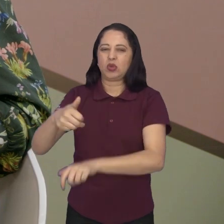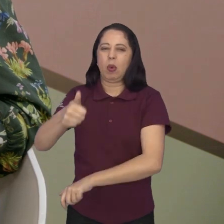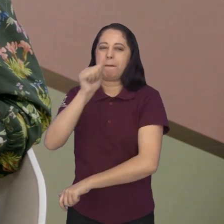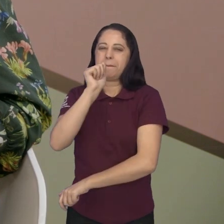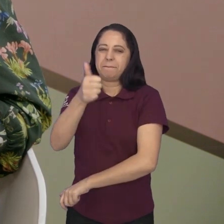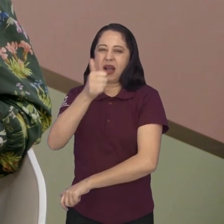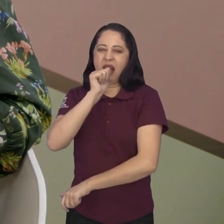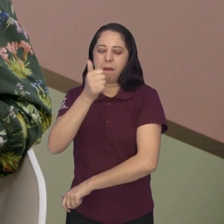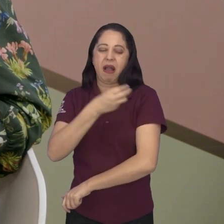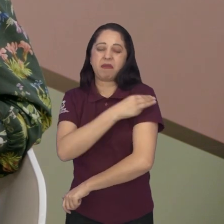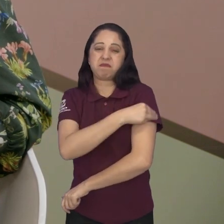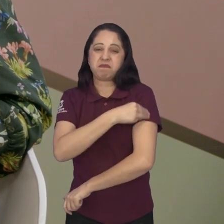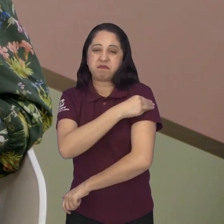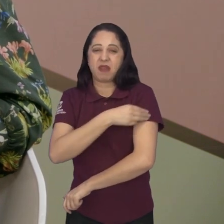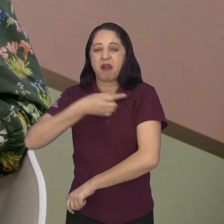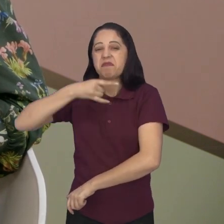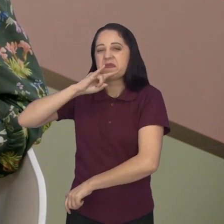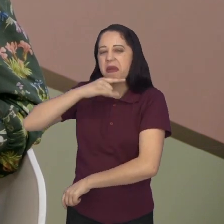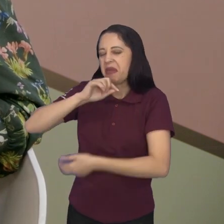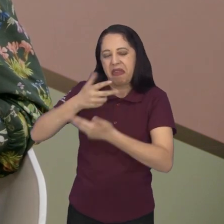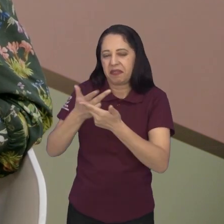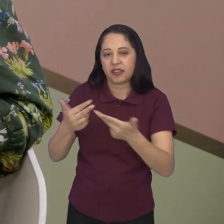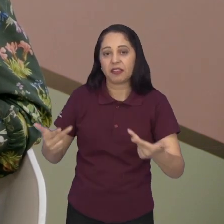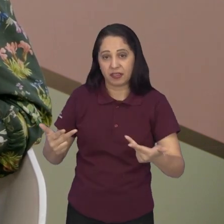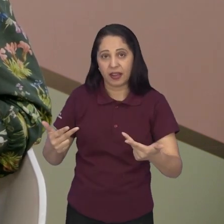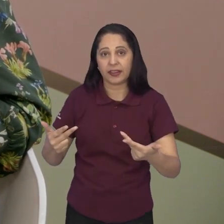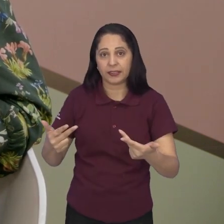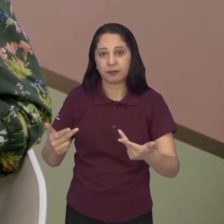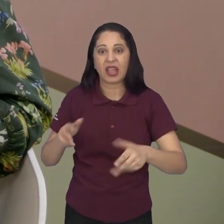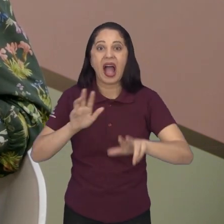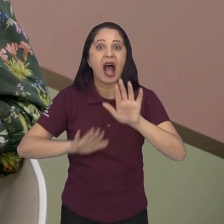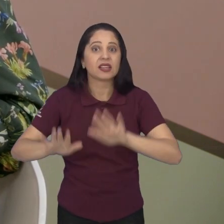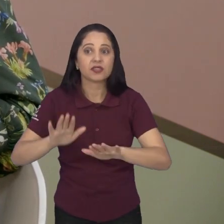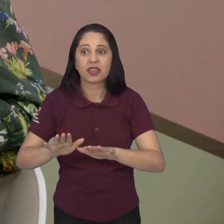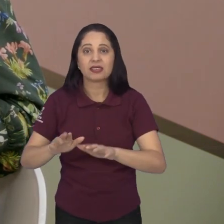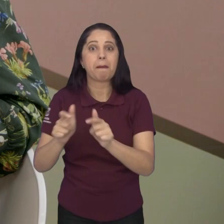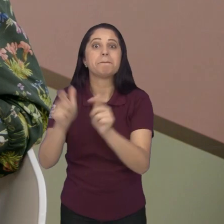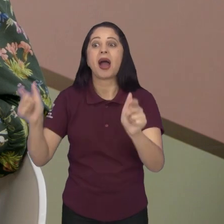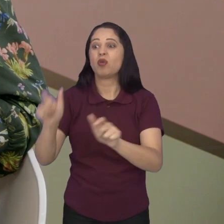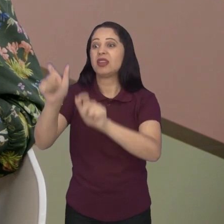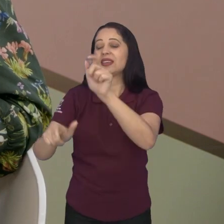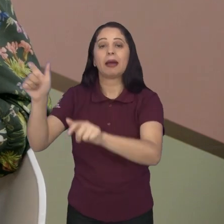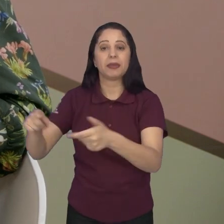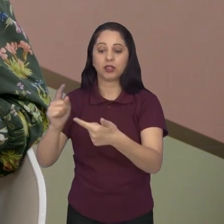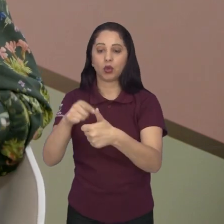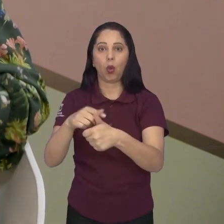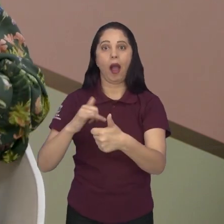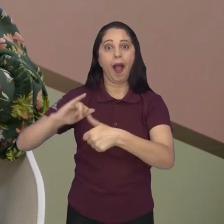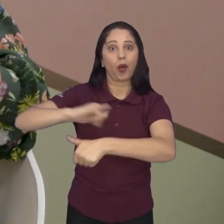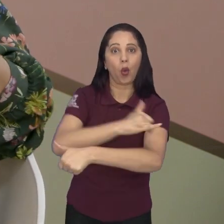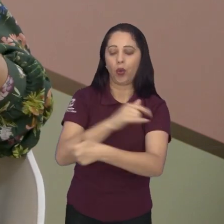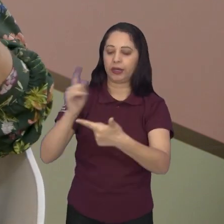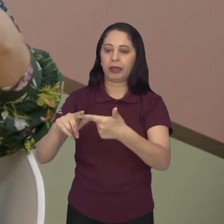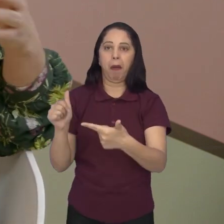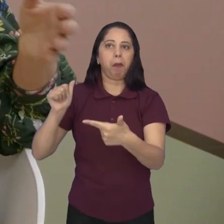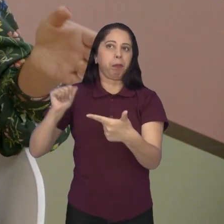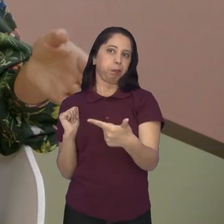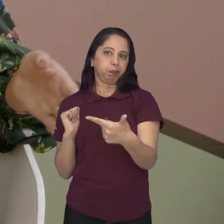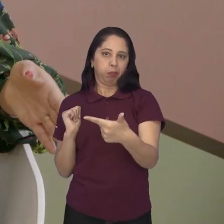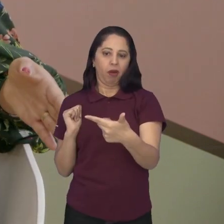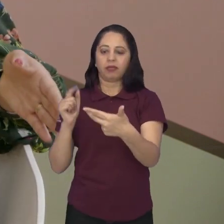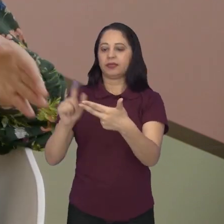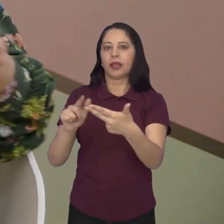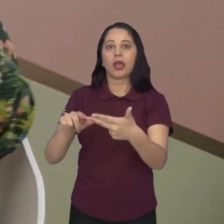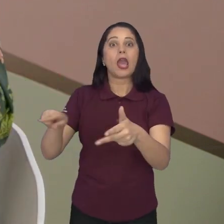álcool. E não é incomum, Gi, a gente vê os pacientes com excesso de calorias, sedentarismo, diabético consumindo excesso de álcool. Então, além de ter